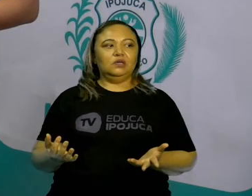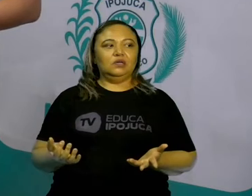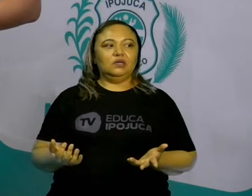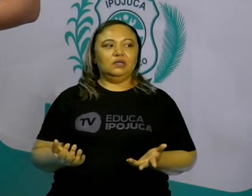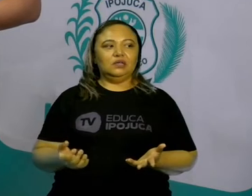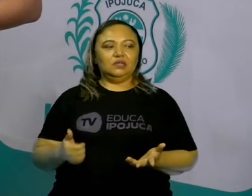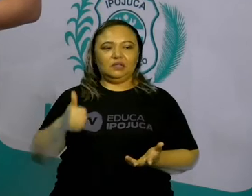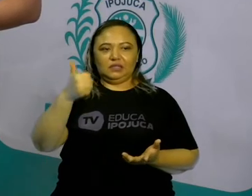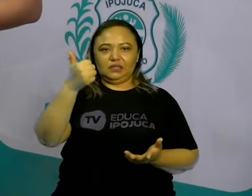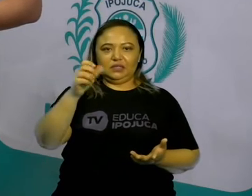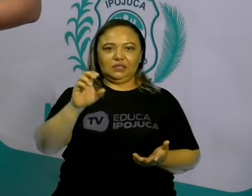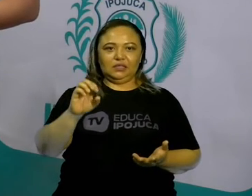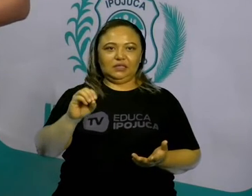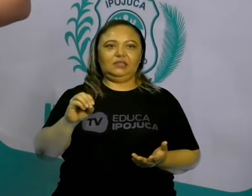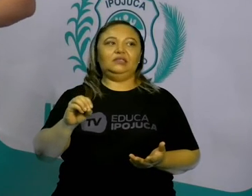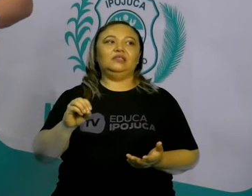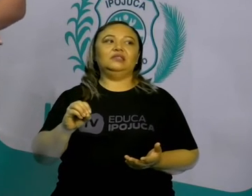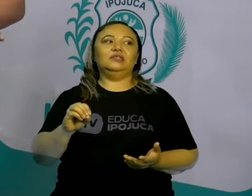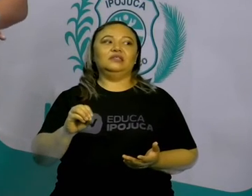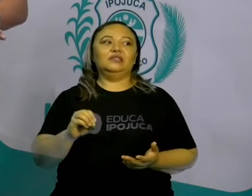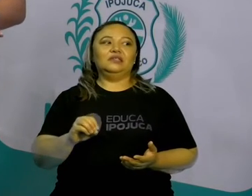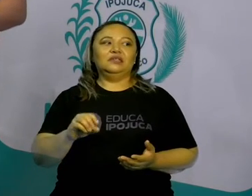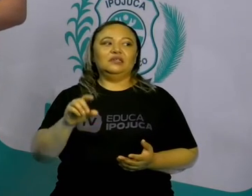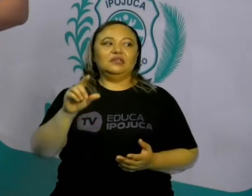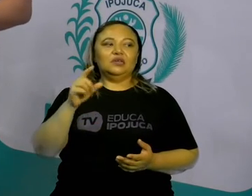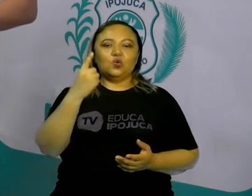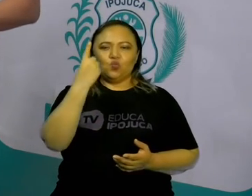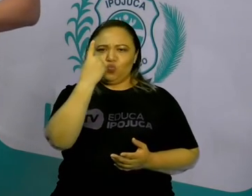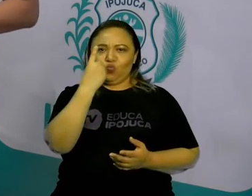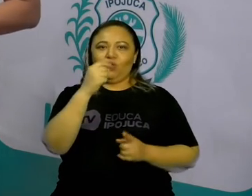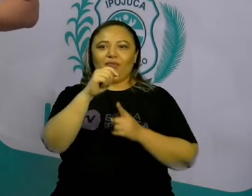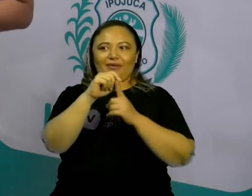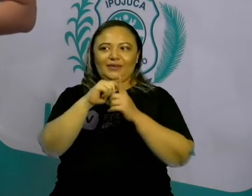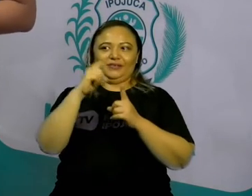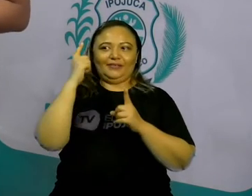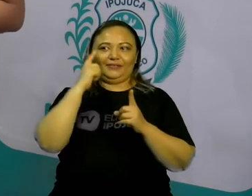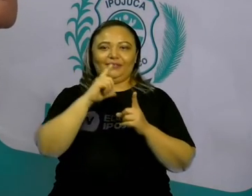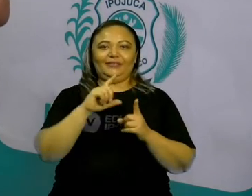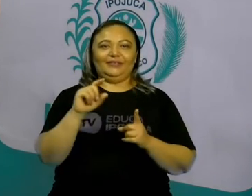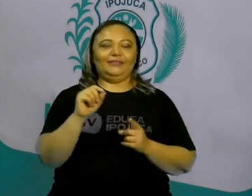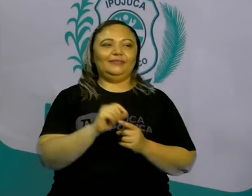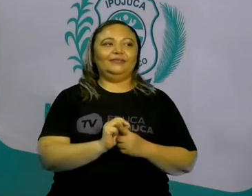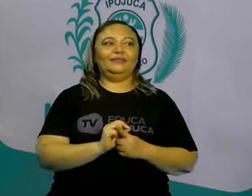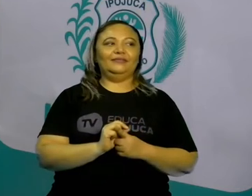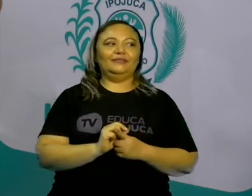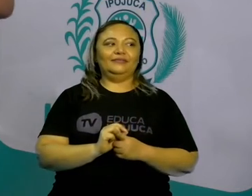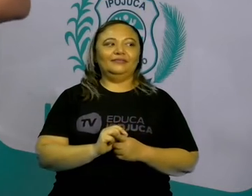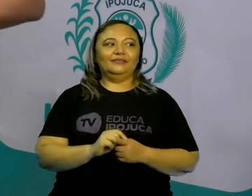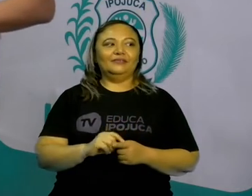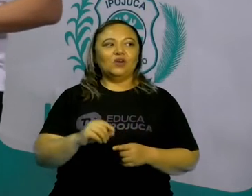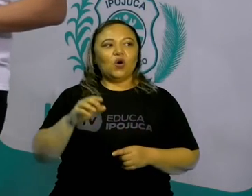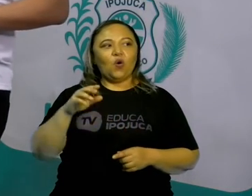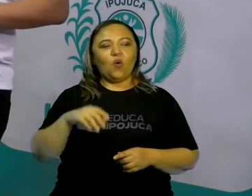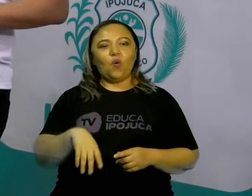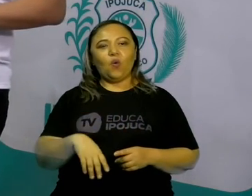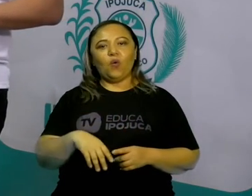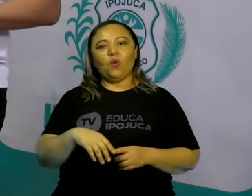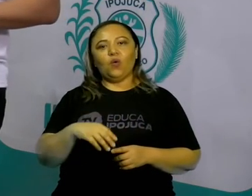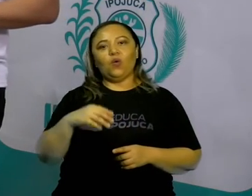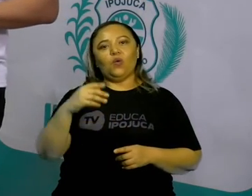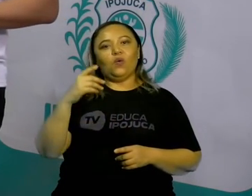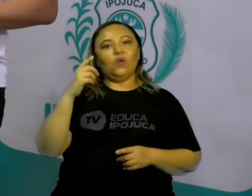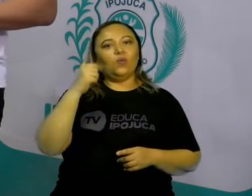e vai pôr 10 e aí no 10 consegui uma banana Parabéns Juliana e o meu